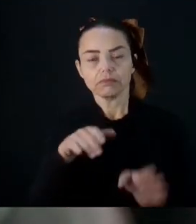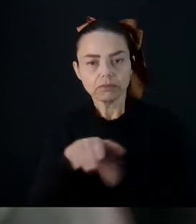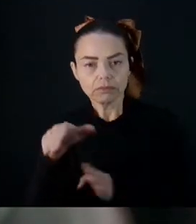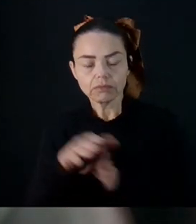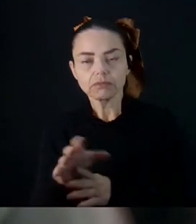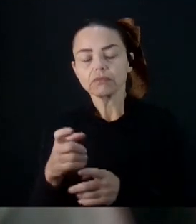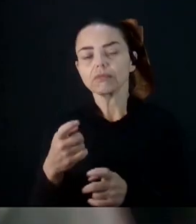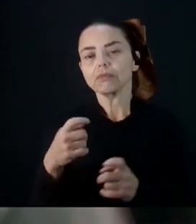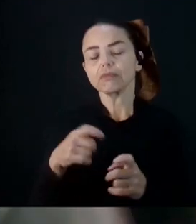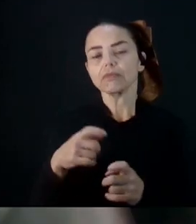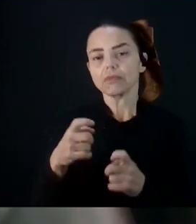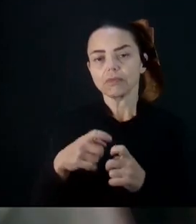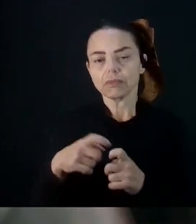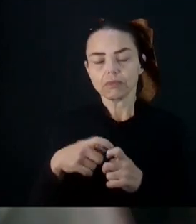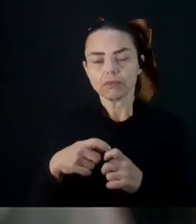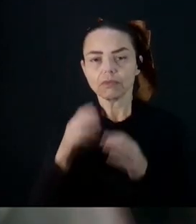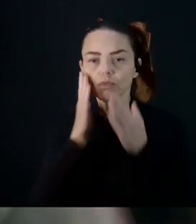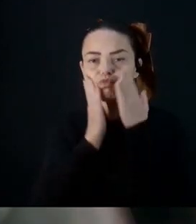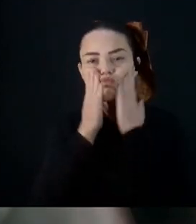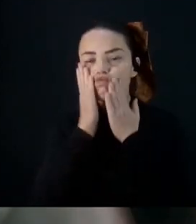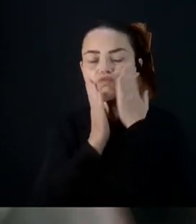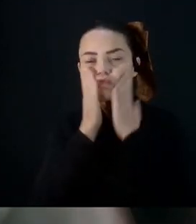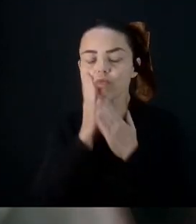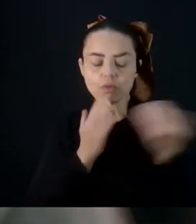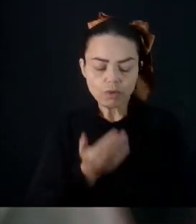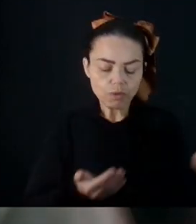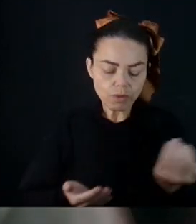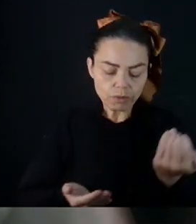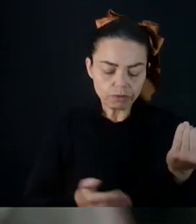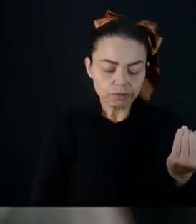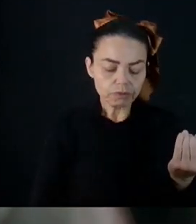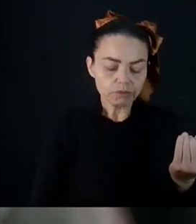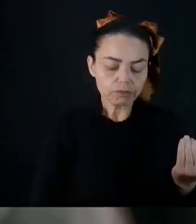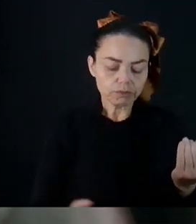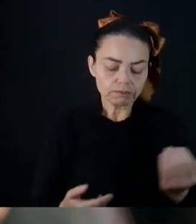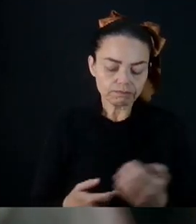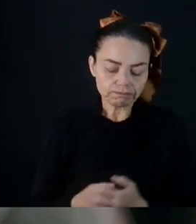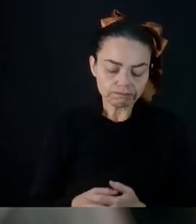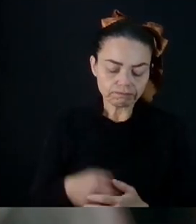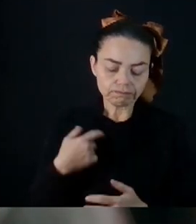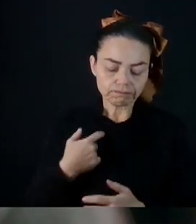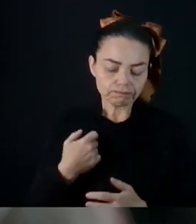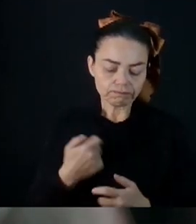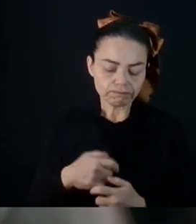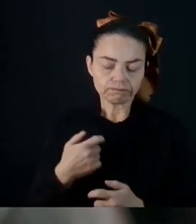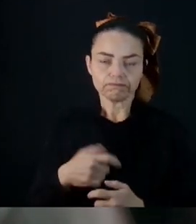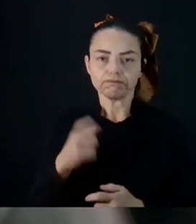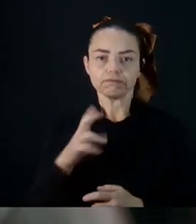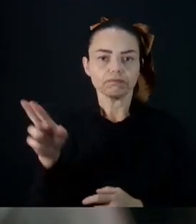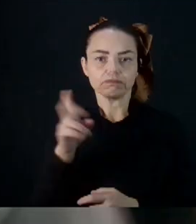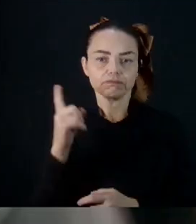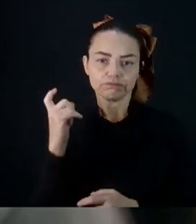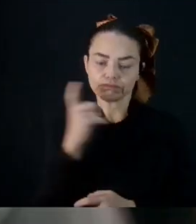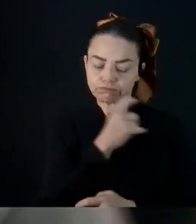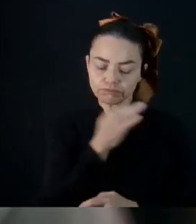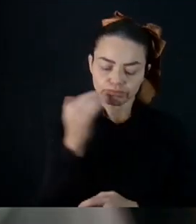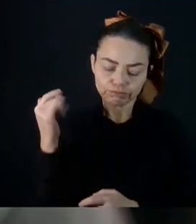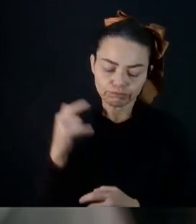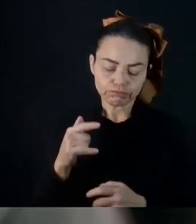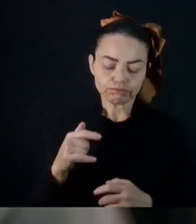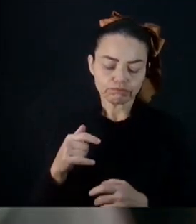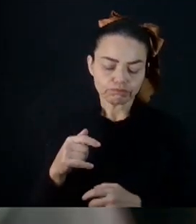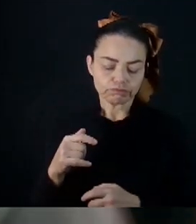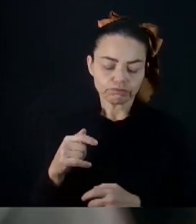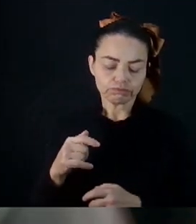né? Então, o bebê precisa ter uma pele com barreira íntegra, não pode utilizar perfumes, tem que hidratar, banhos precisam